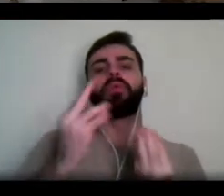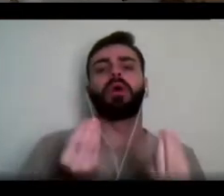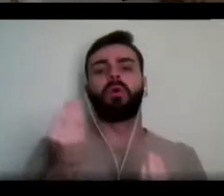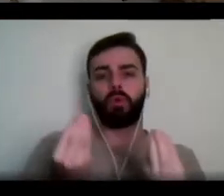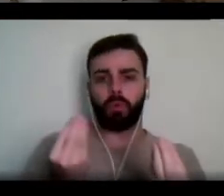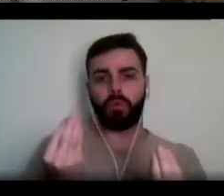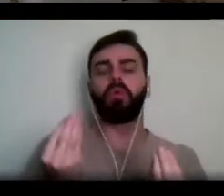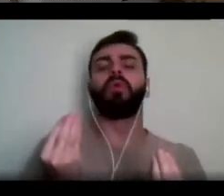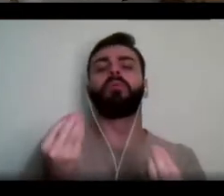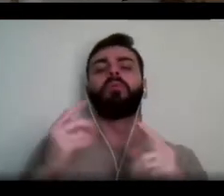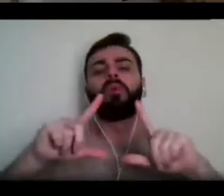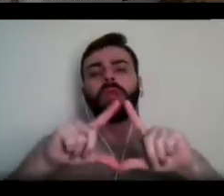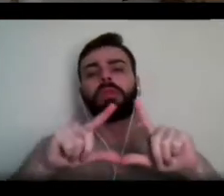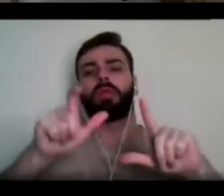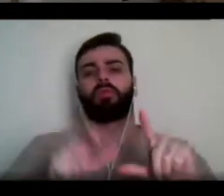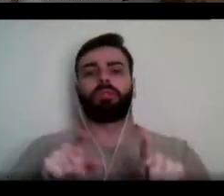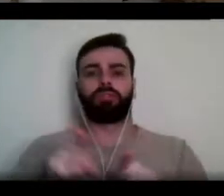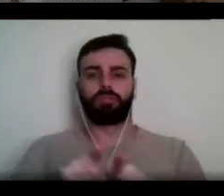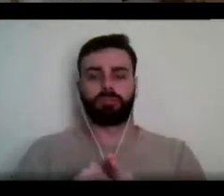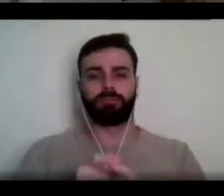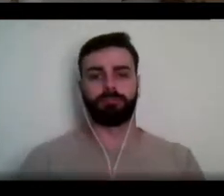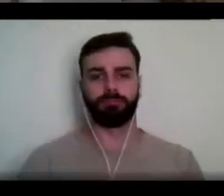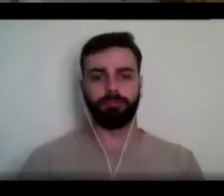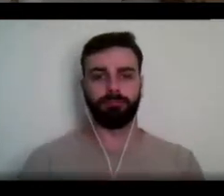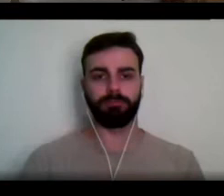e usa para calcular o ΔX.